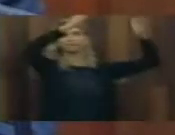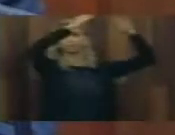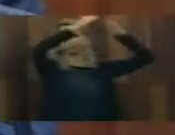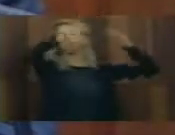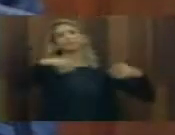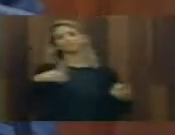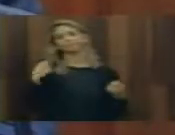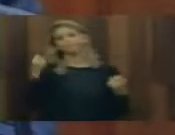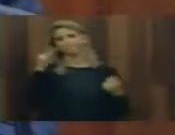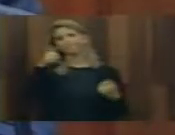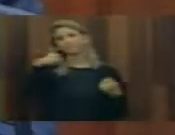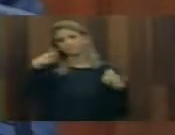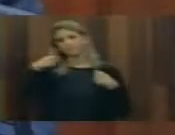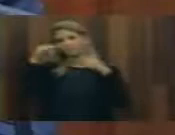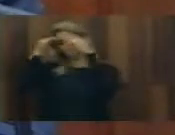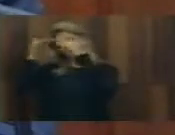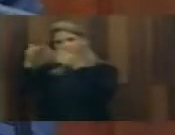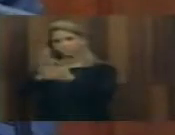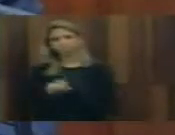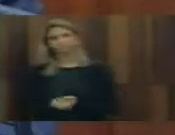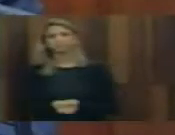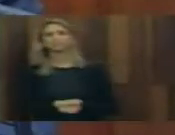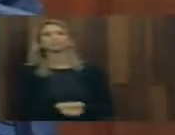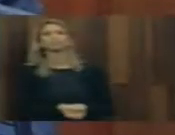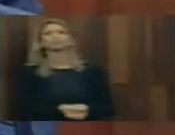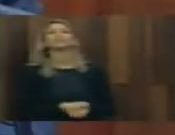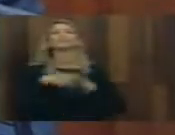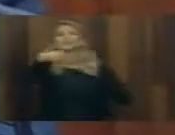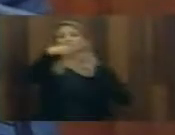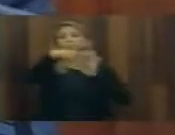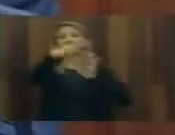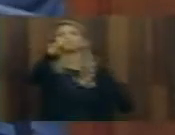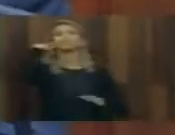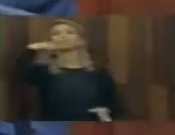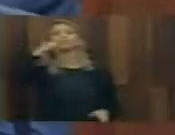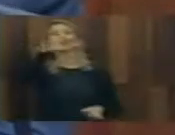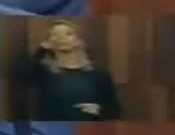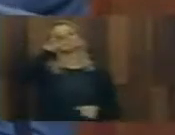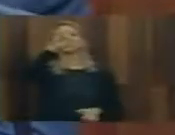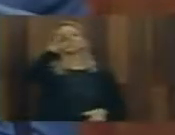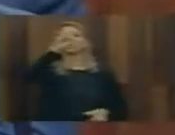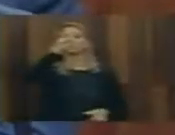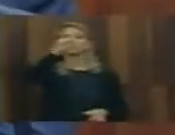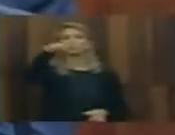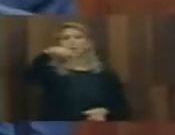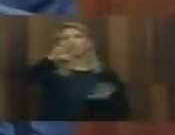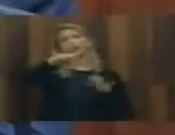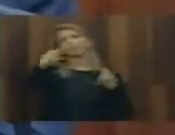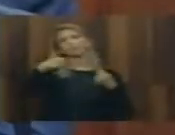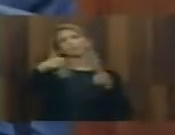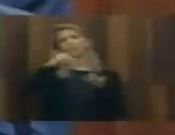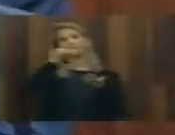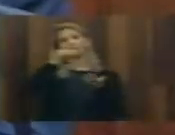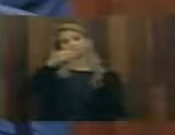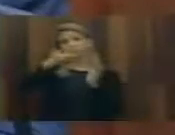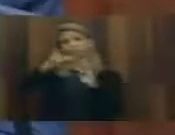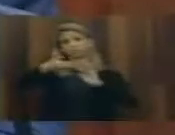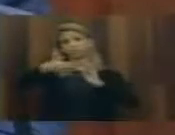Requerimento 251/19. Promovente Jefferson Vidal Pinheiro, será retirada de pauta pela ausência do vereador.